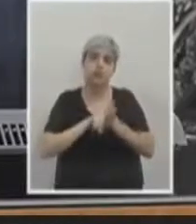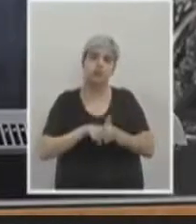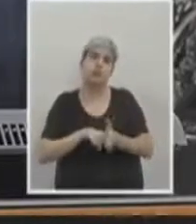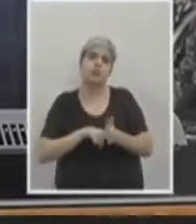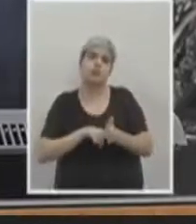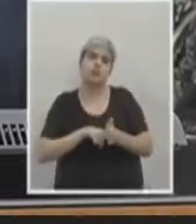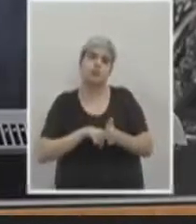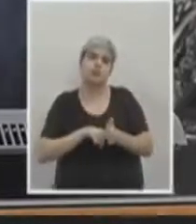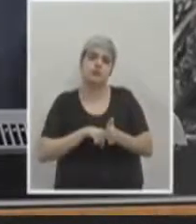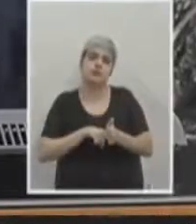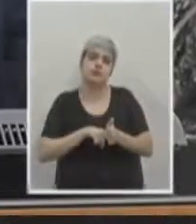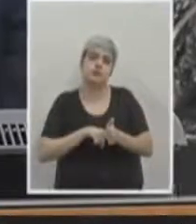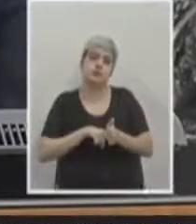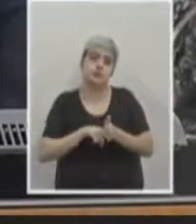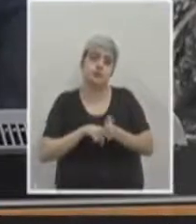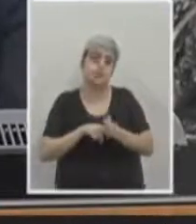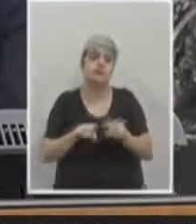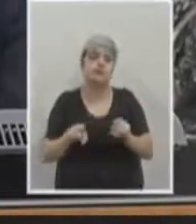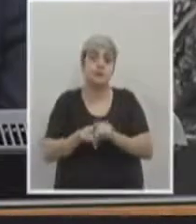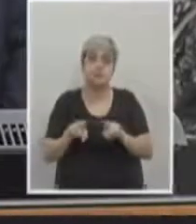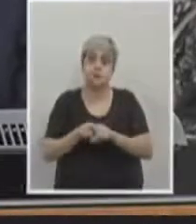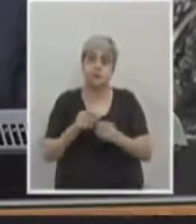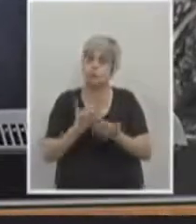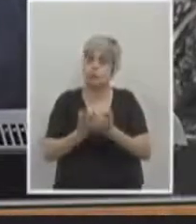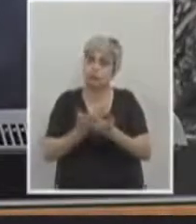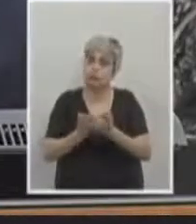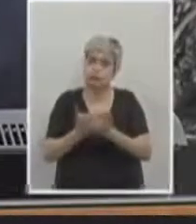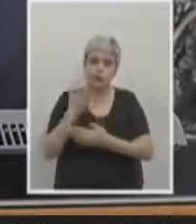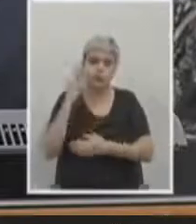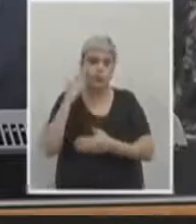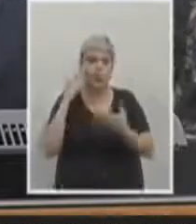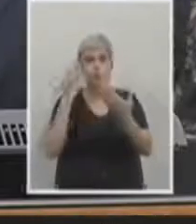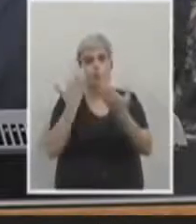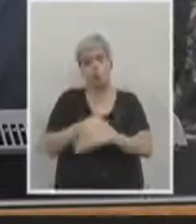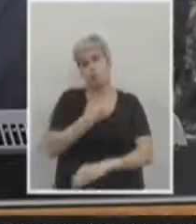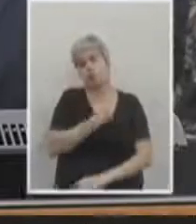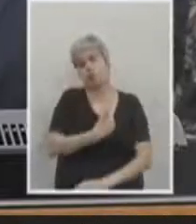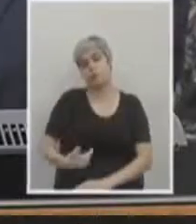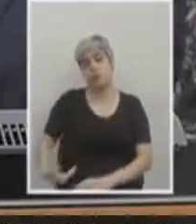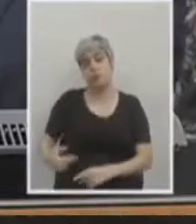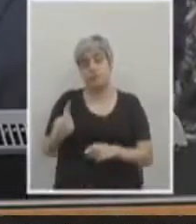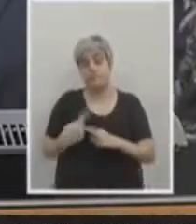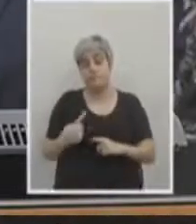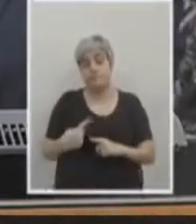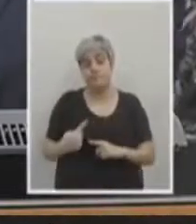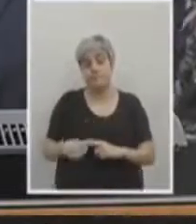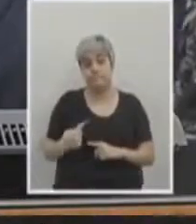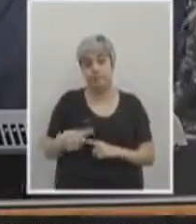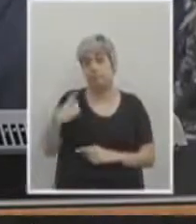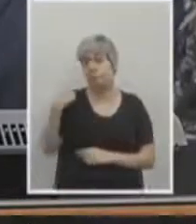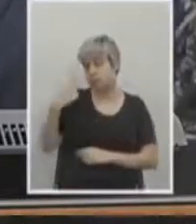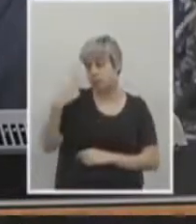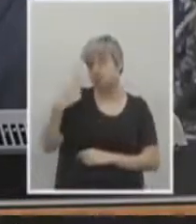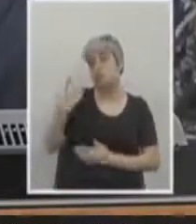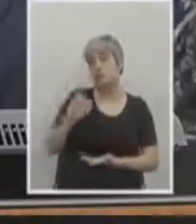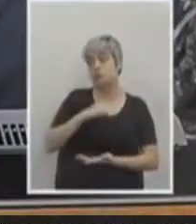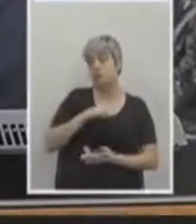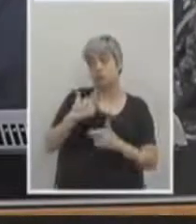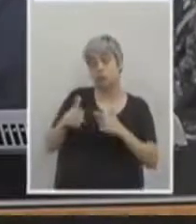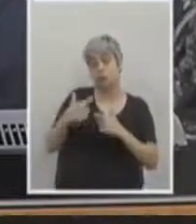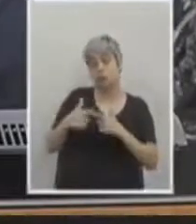realização, na possibilidade de estudar concurso público. Sabe por quê, deputado Zé Guilherme, deputado professor Wendel? O grande problema que a gente tem